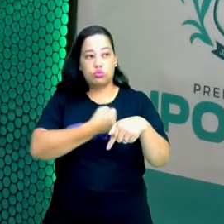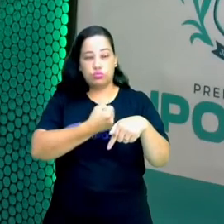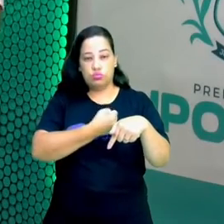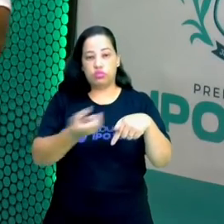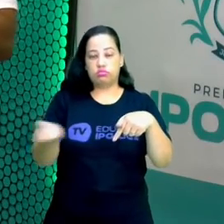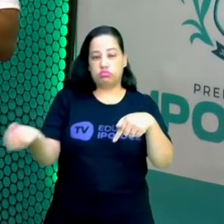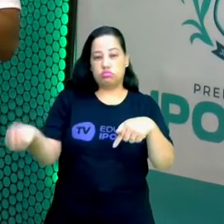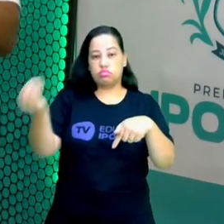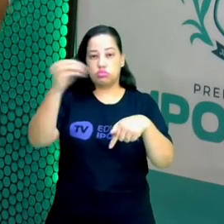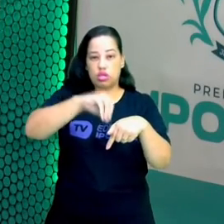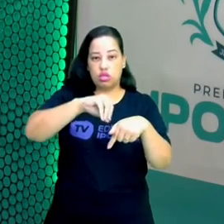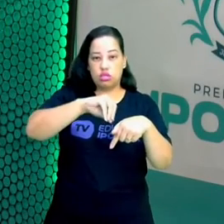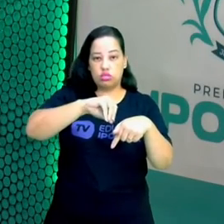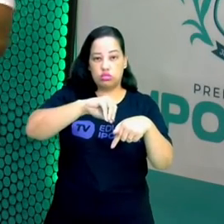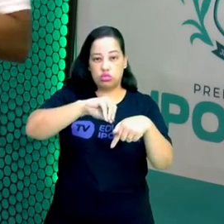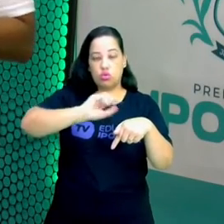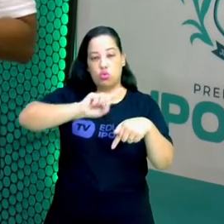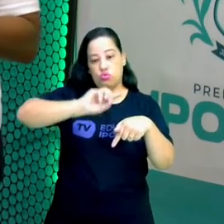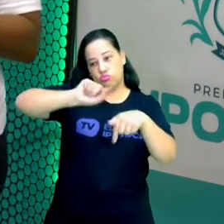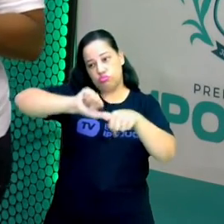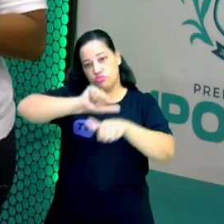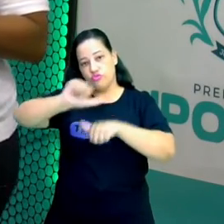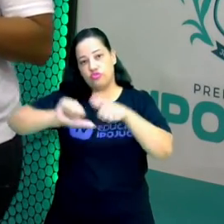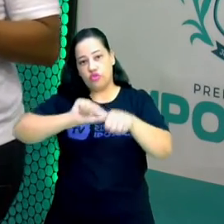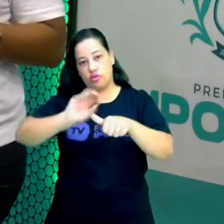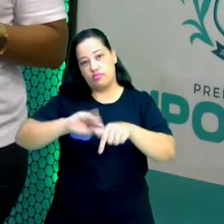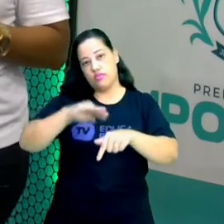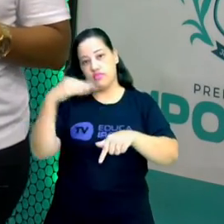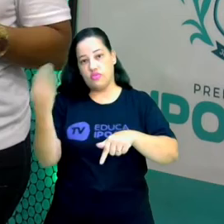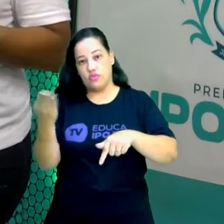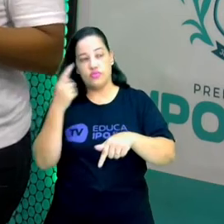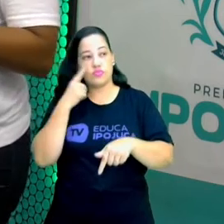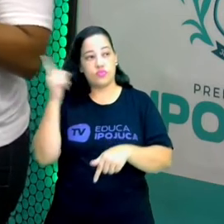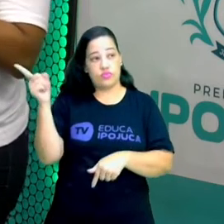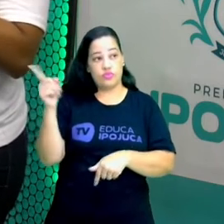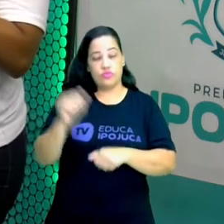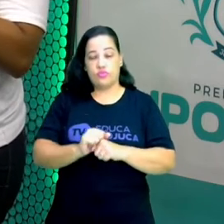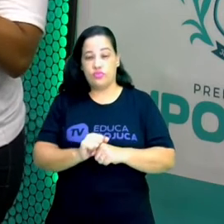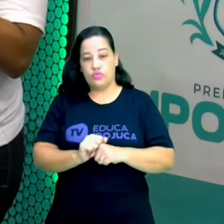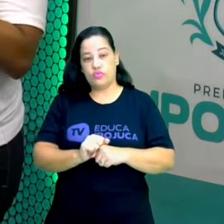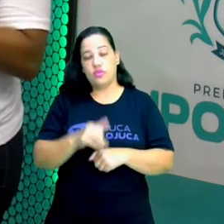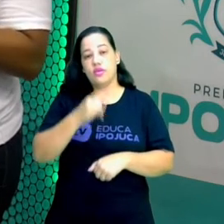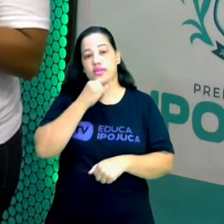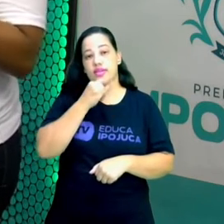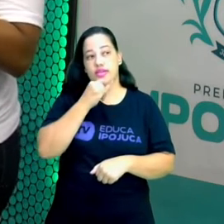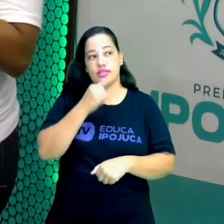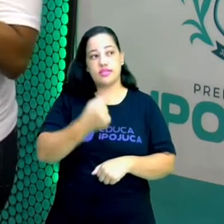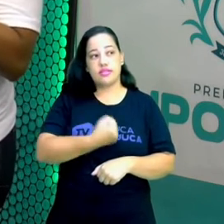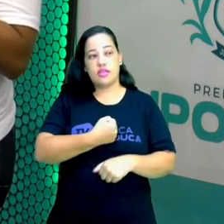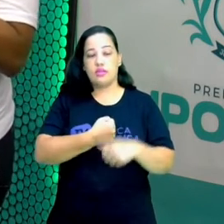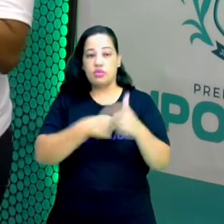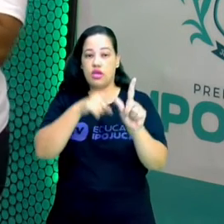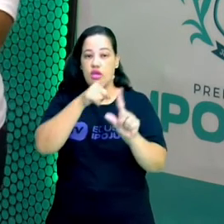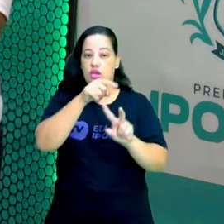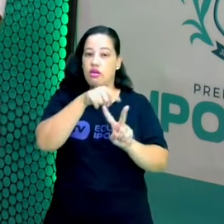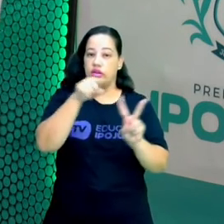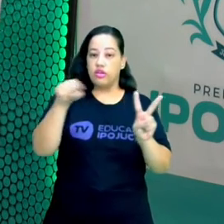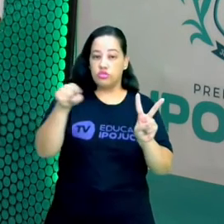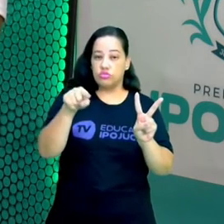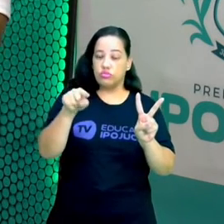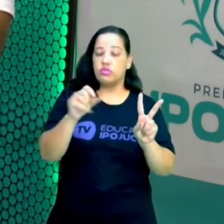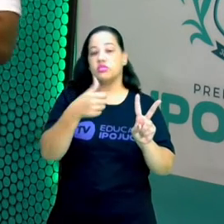dentro, denominador para fora. Outro exemplo. Ficaria assim, raiz cúbica de 7 ao quadrado,